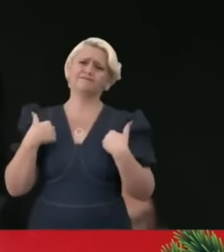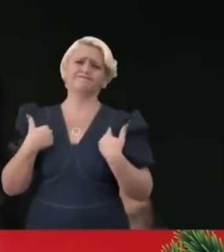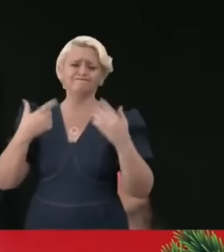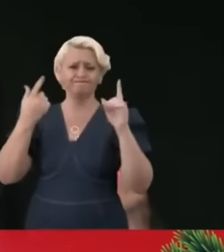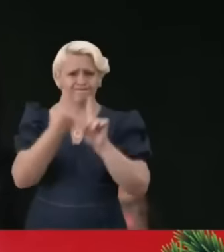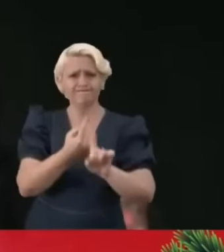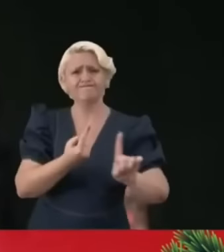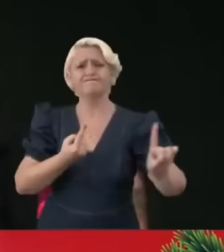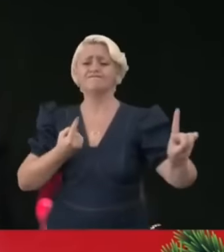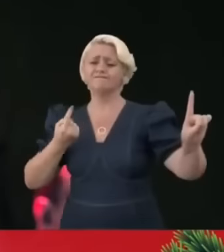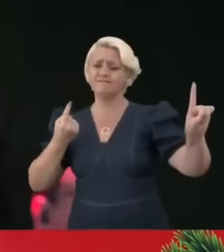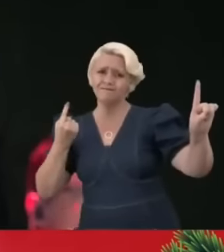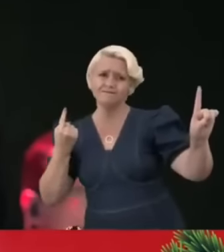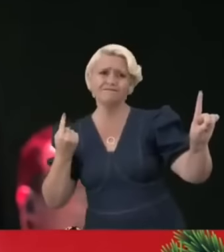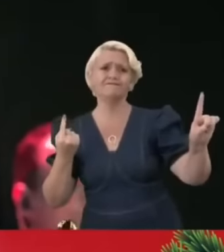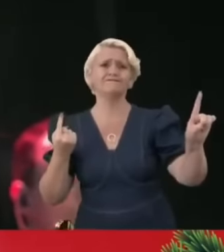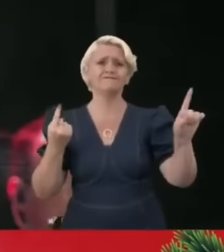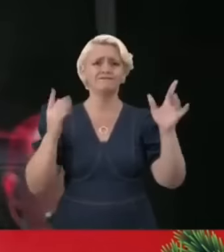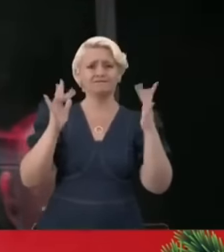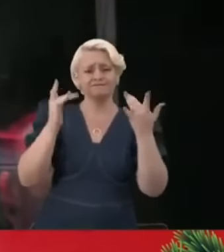da separação.